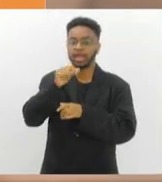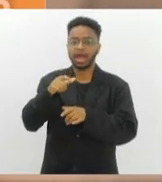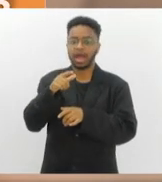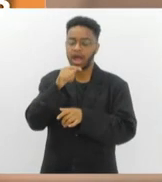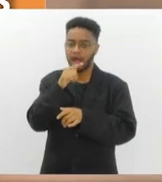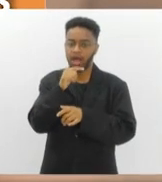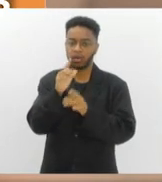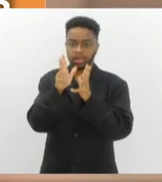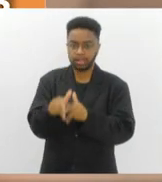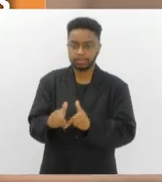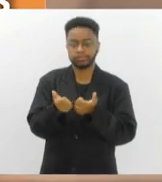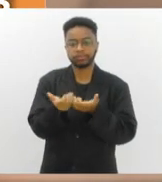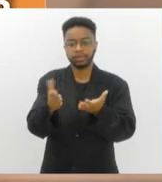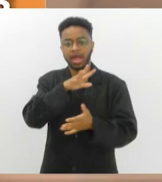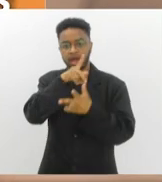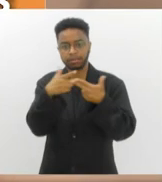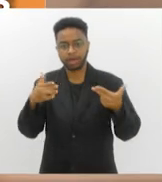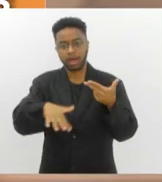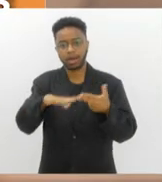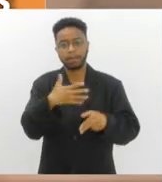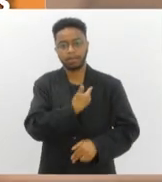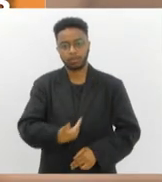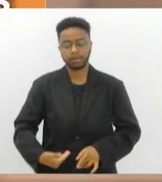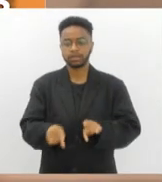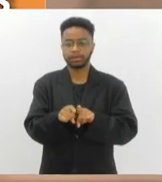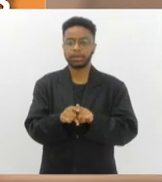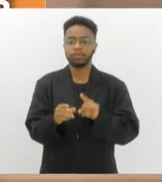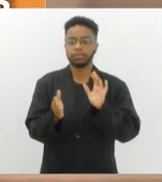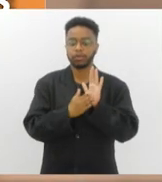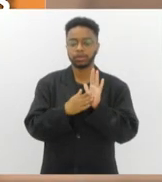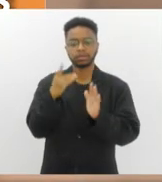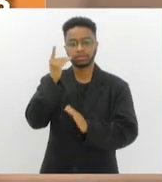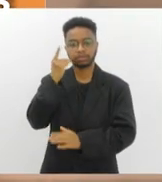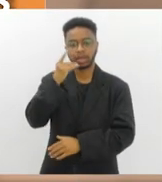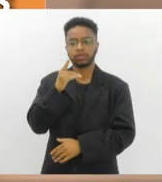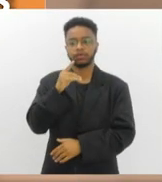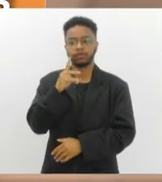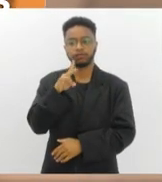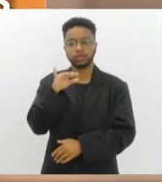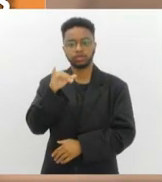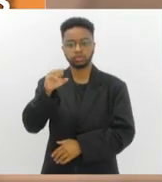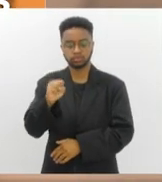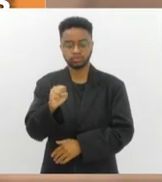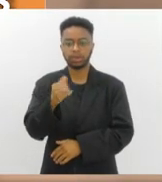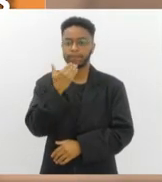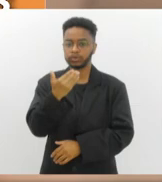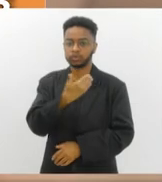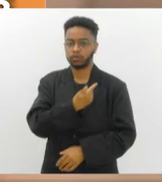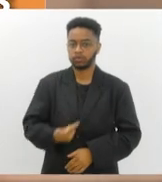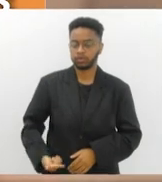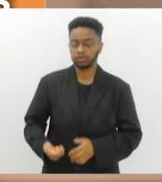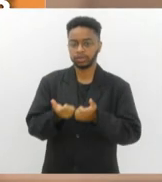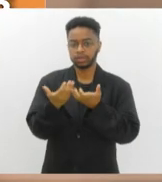públicos. E também na pauta, uma proposta do deputado Vinícius Cozolino, que solicita que o governo do estado conceda aos